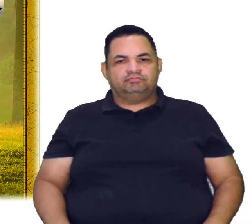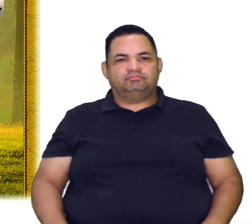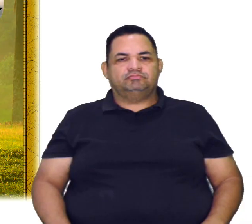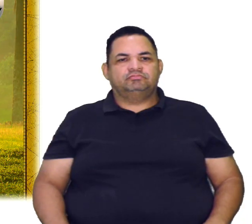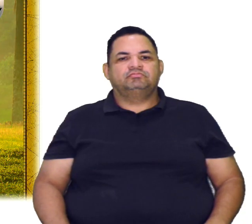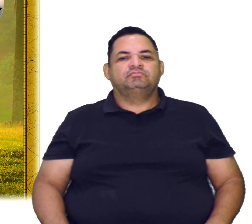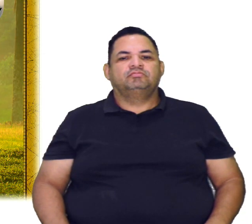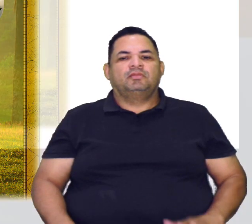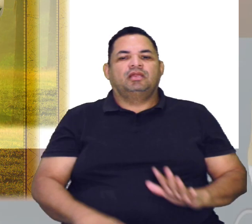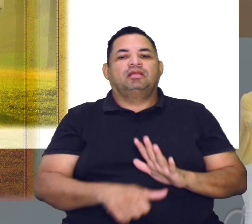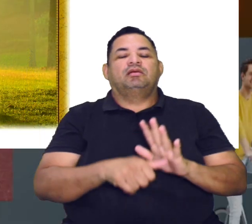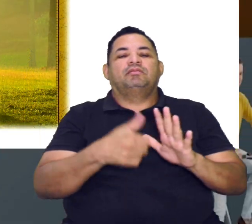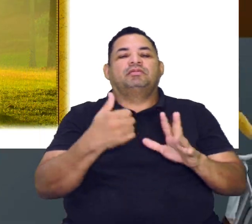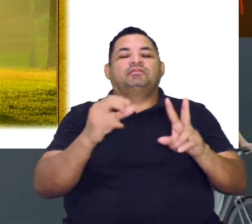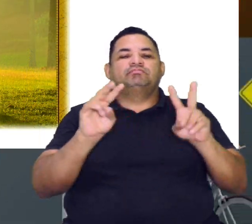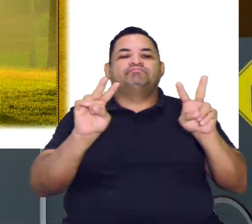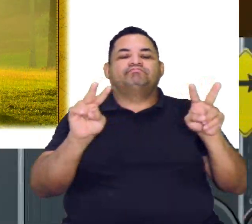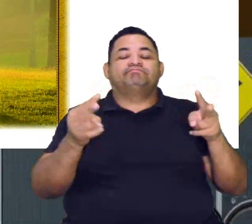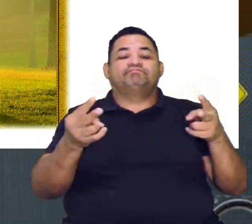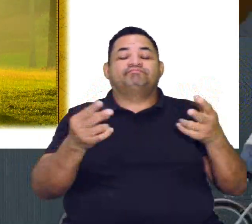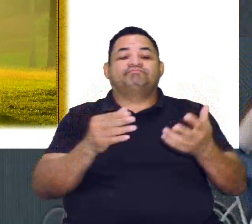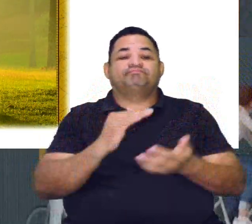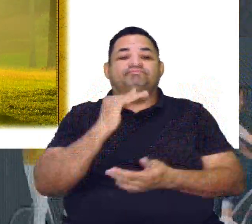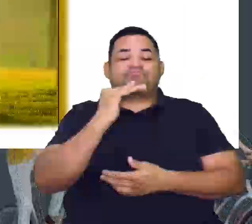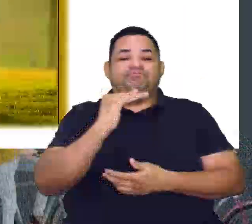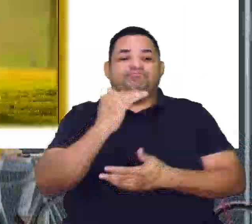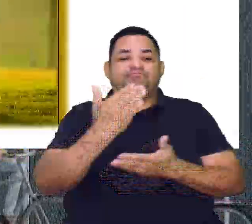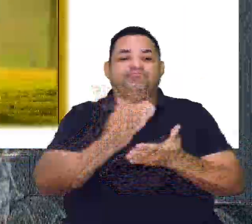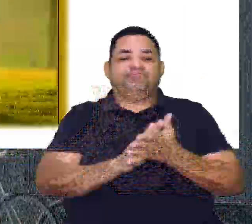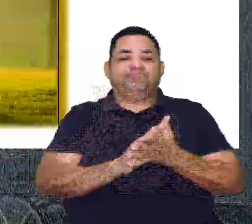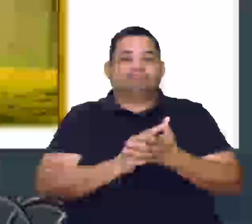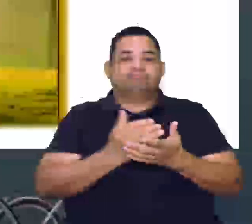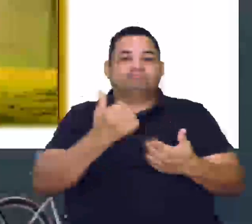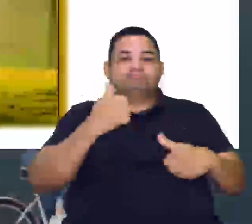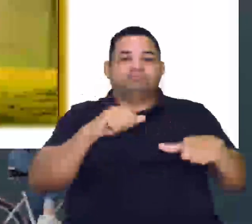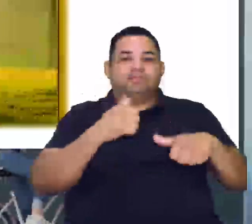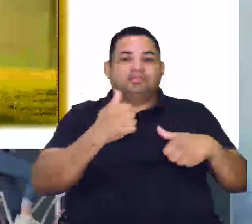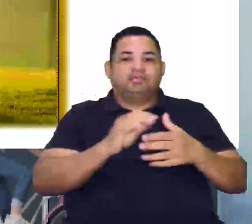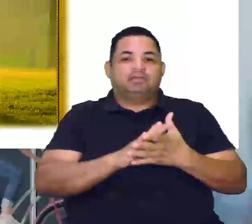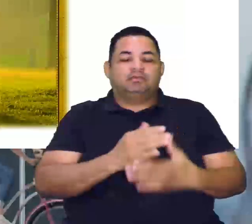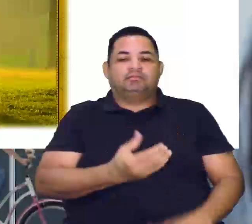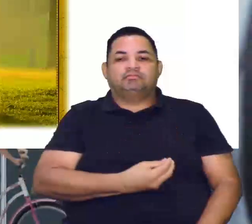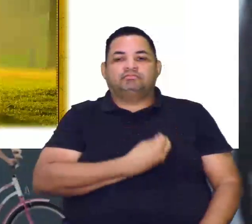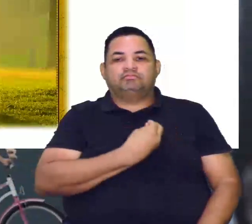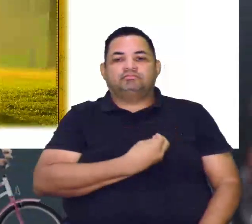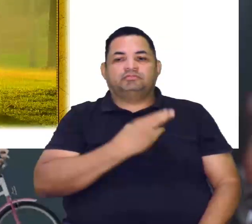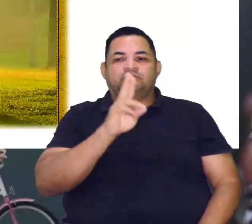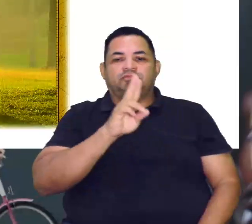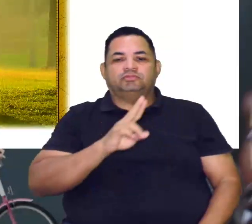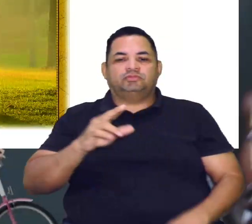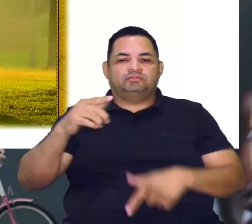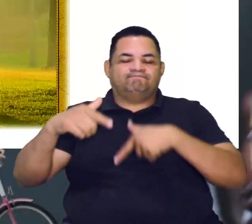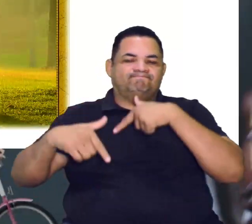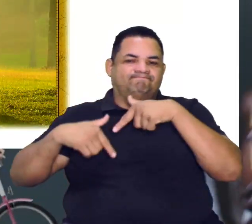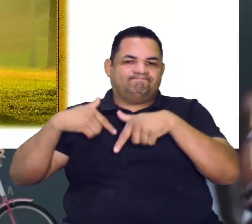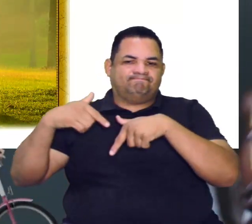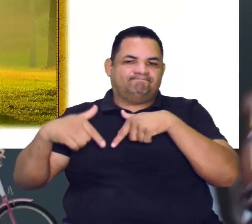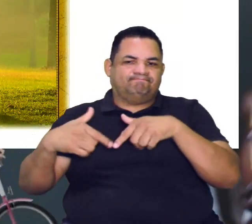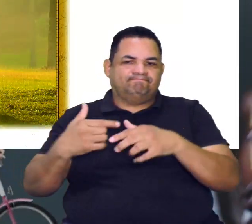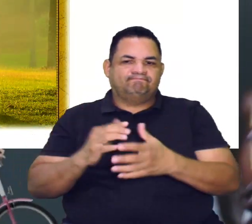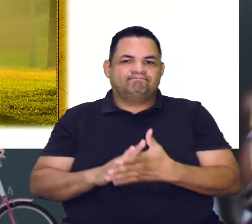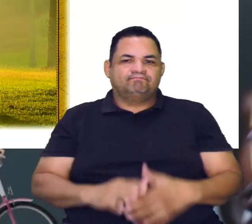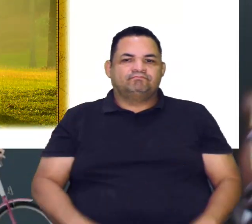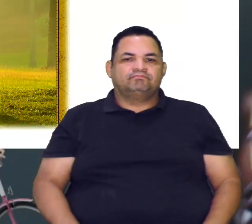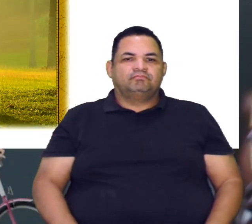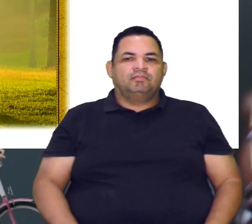gente entra na primeira subtemática, que é o que, Prof. Iris? É sobre qualidade de vida, consumo e trabalho. E aí